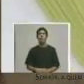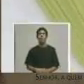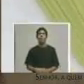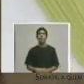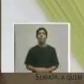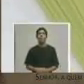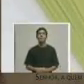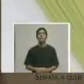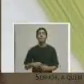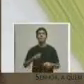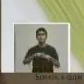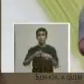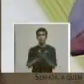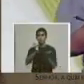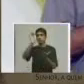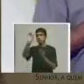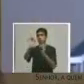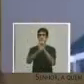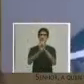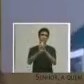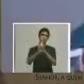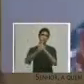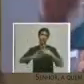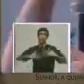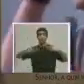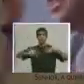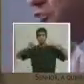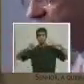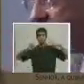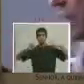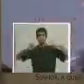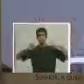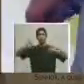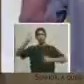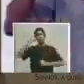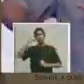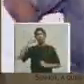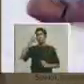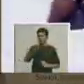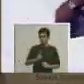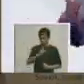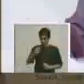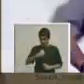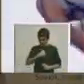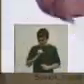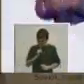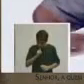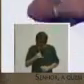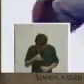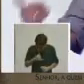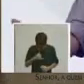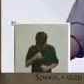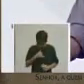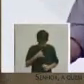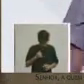poço. No mínimo 10. Não existe nenhuma situação da